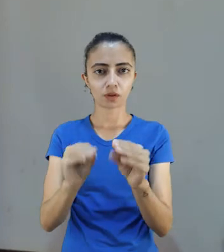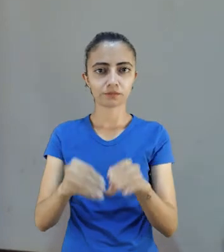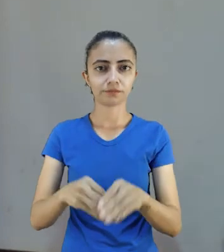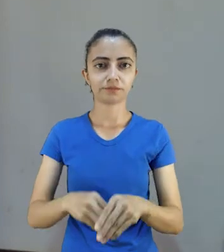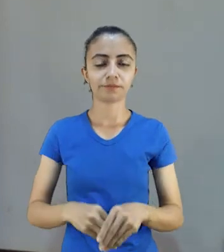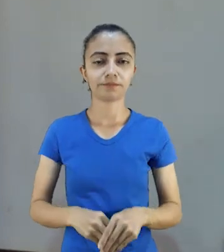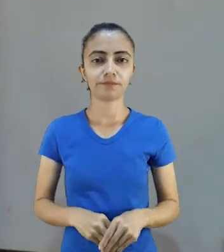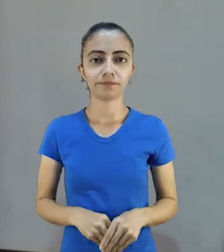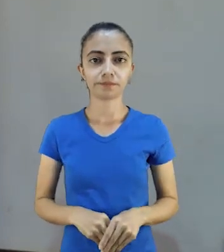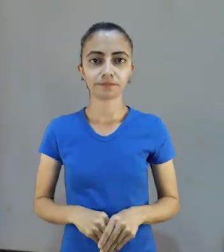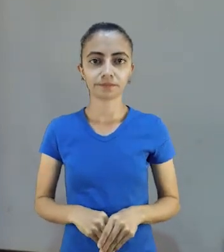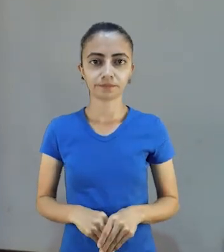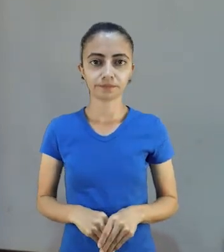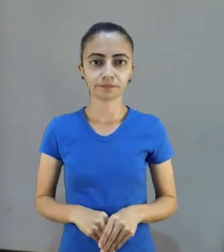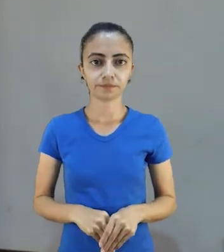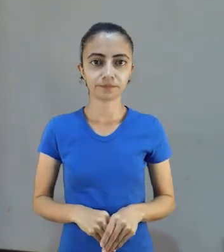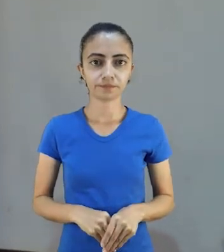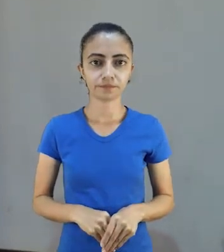Vou colocando.